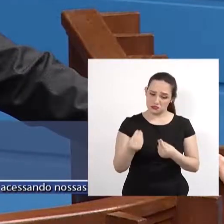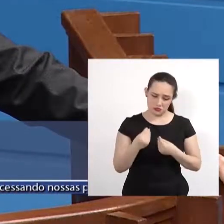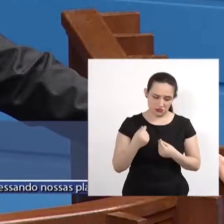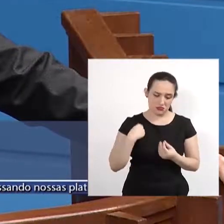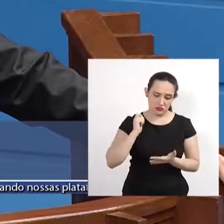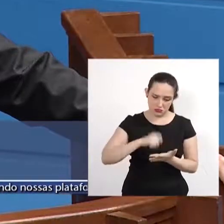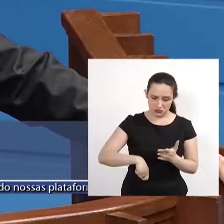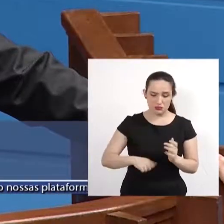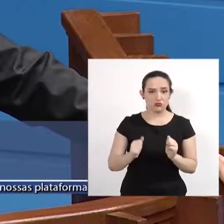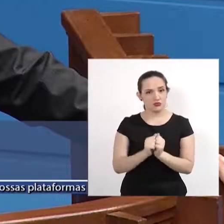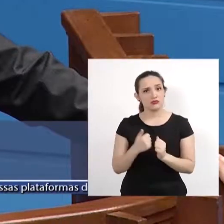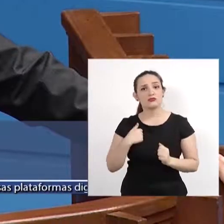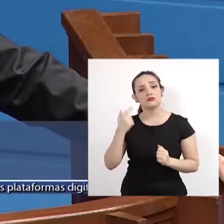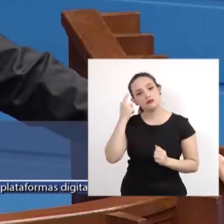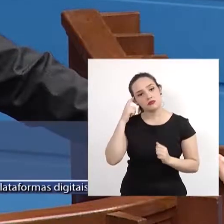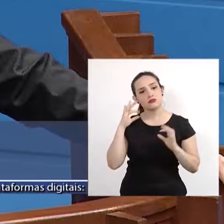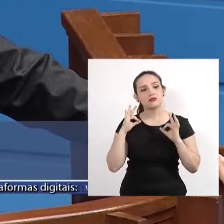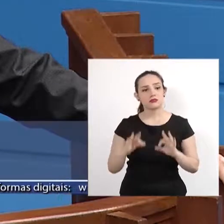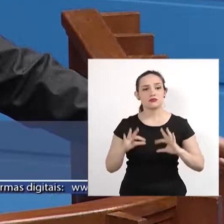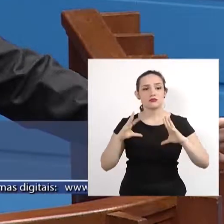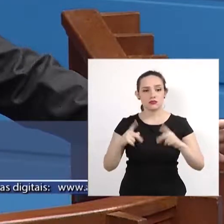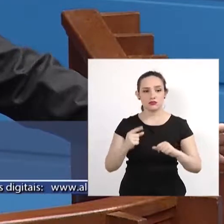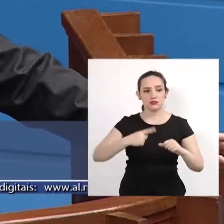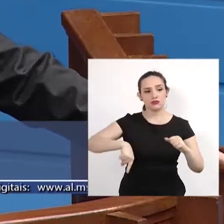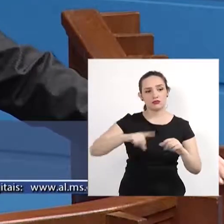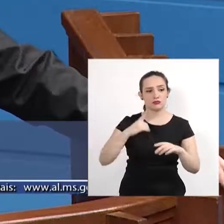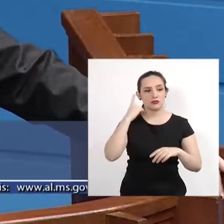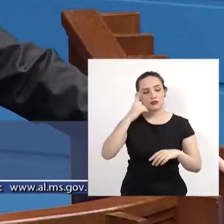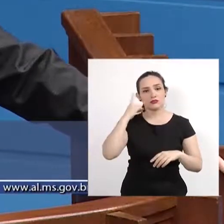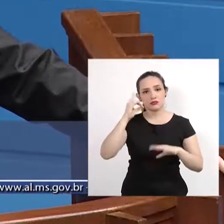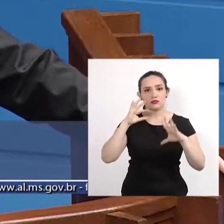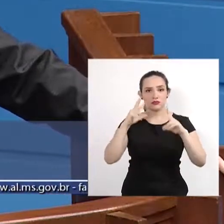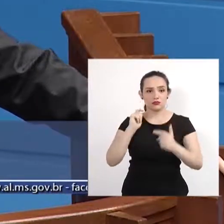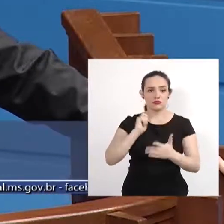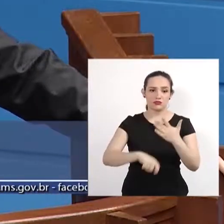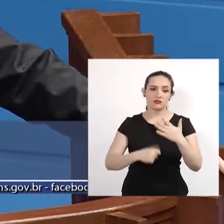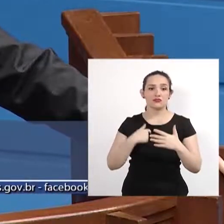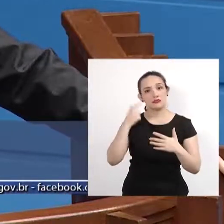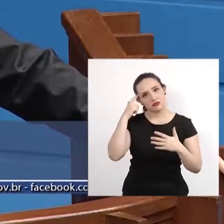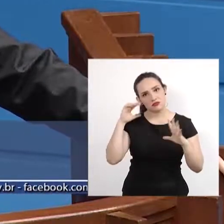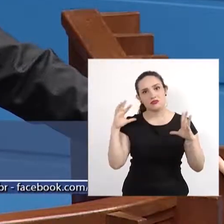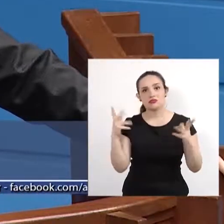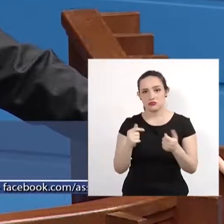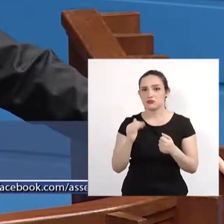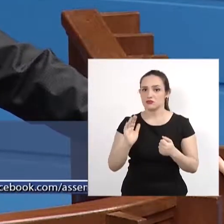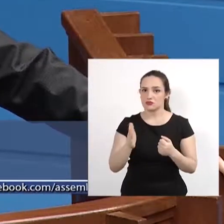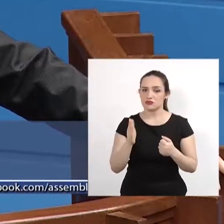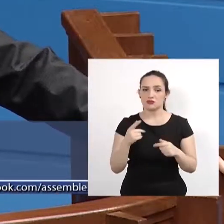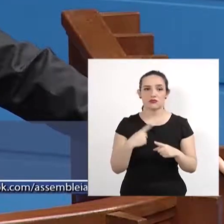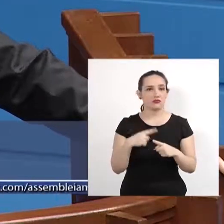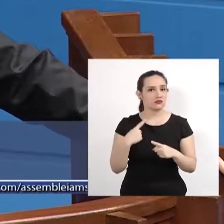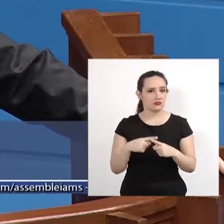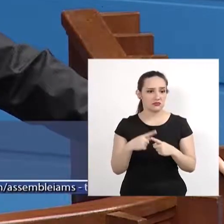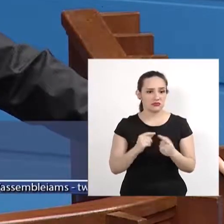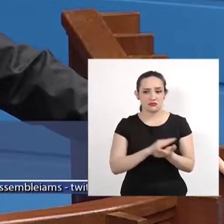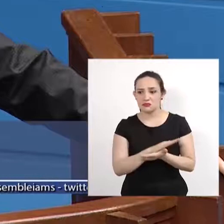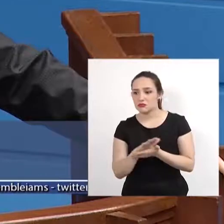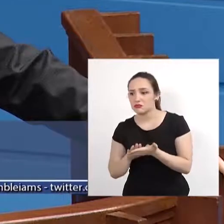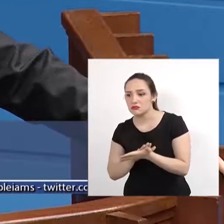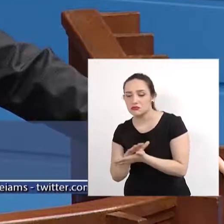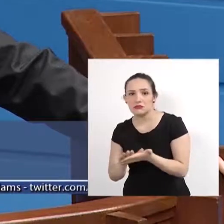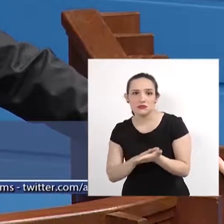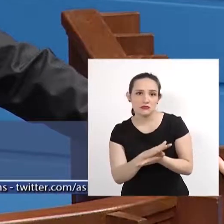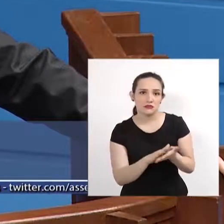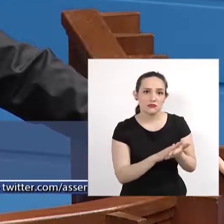dessa casa estão fazendo o mesmo, se é que já não o fizeram, porque nenhum dos